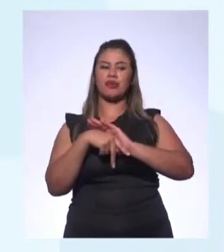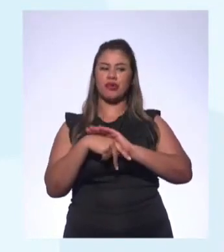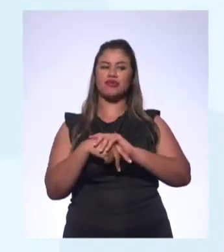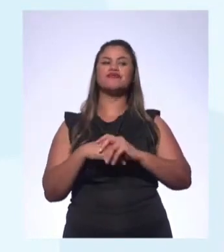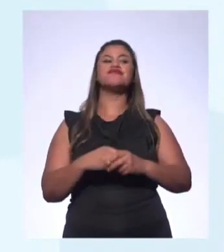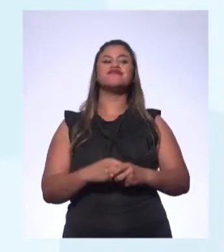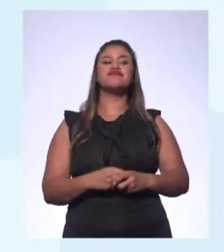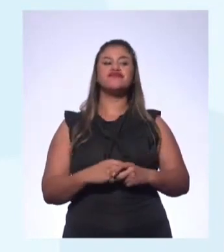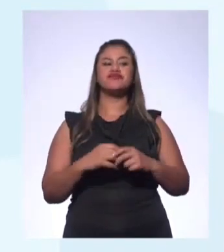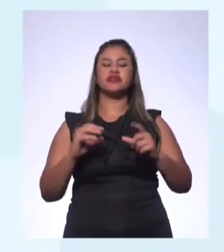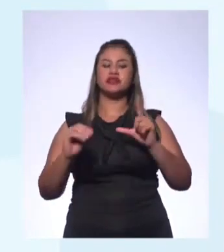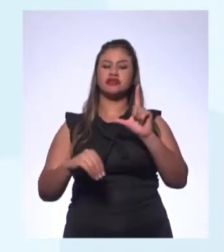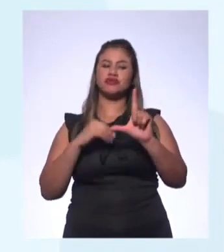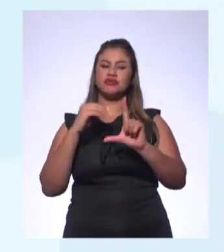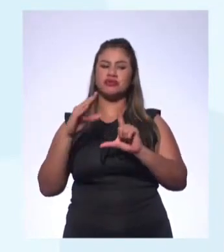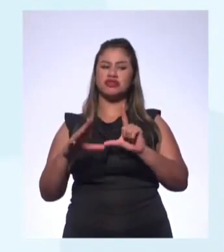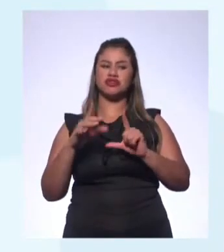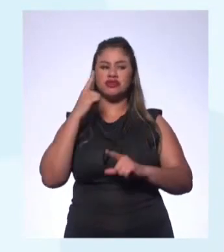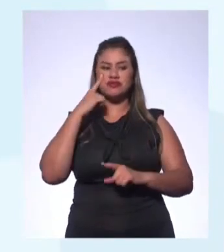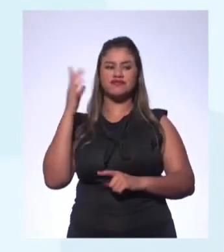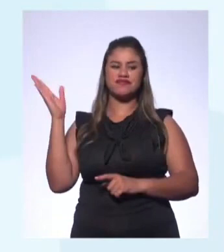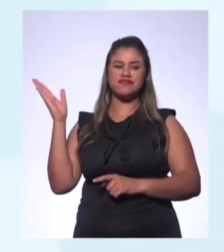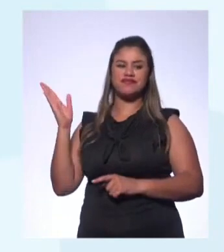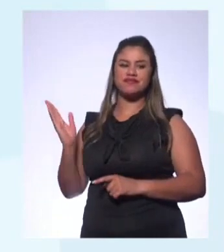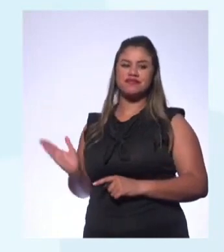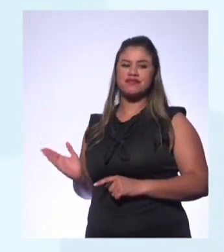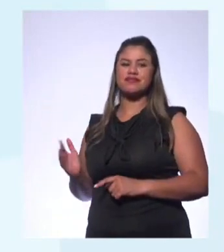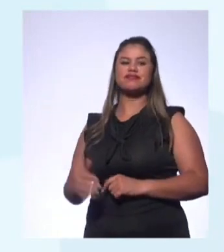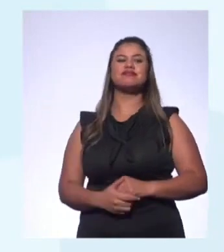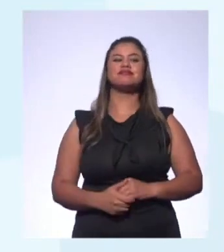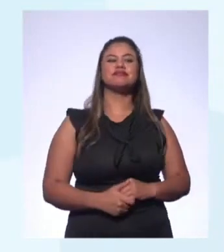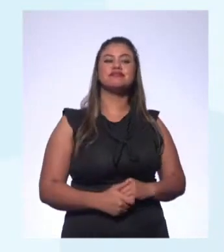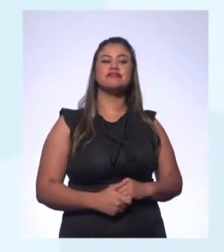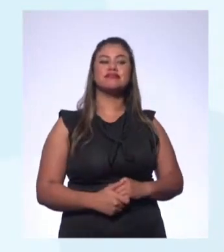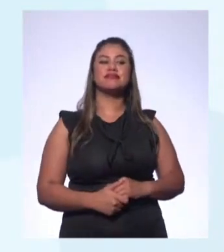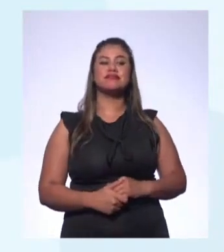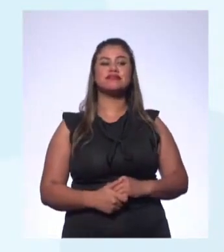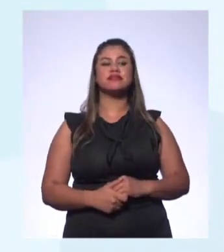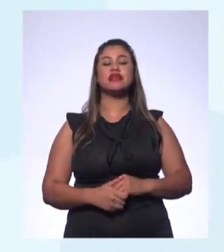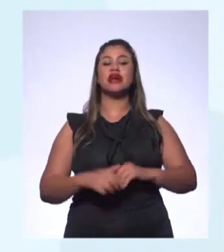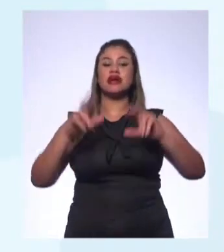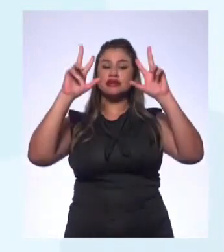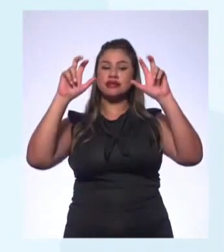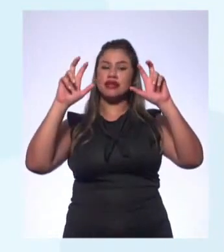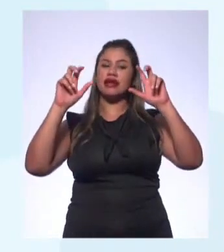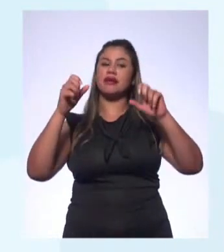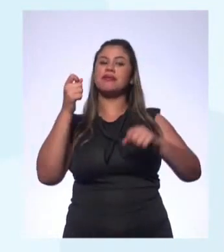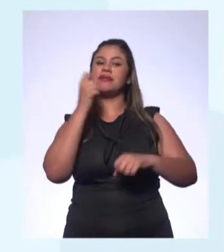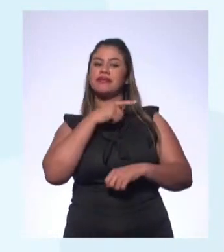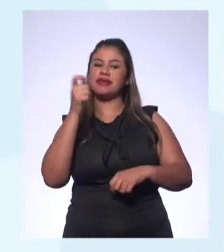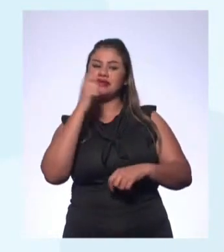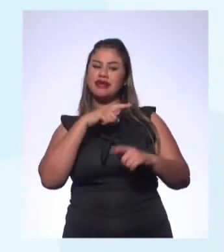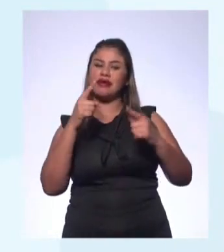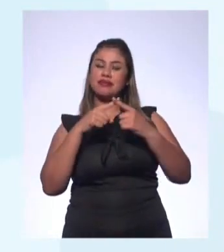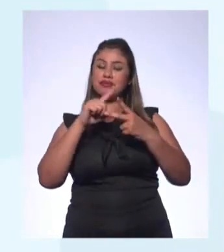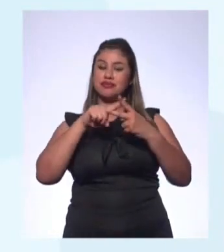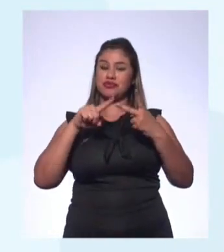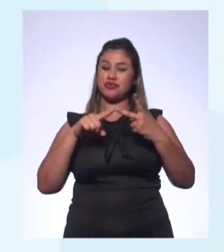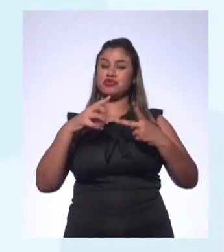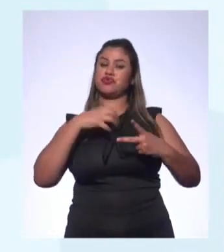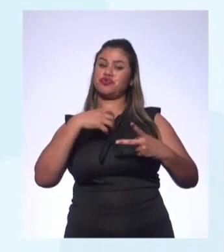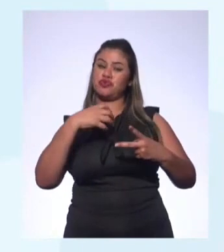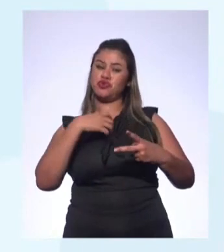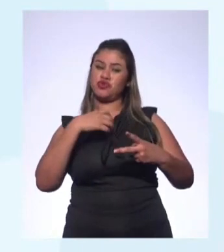ok? E compartilha com a gente aí no nosso Instagram. Crie manchetes engraçadas também com ambiguidade, vocês são bons nisso, que